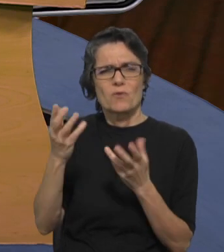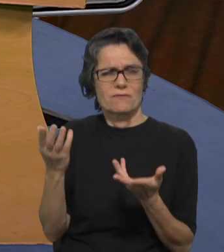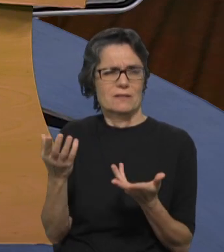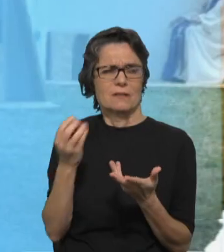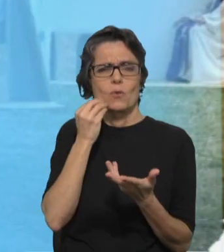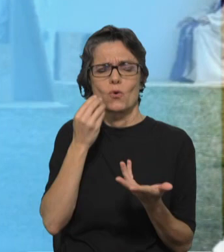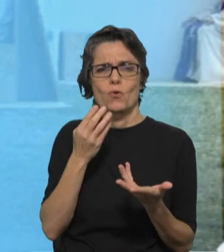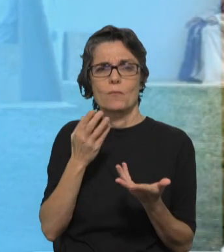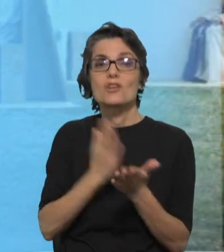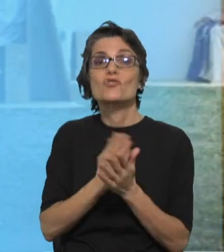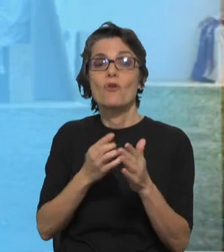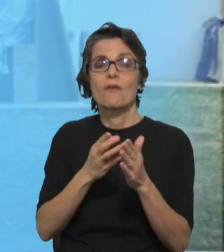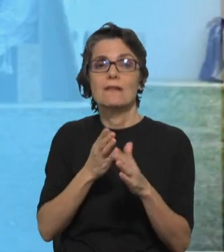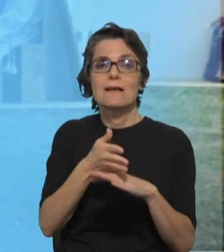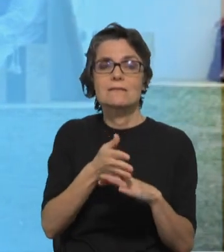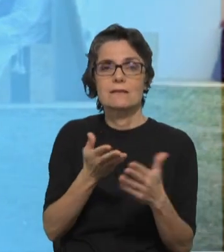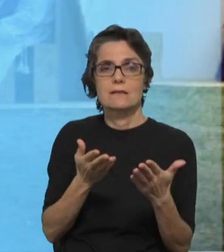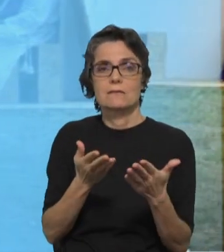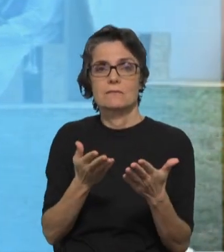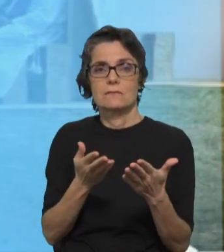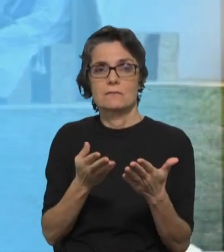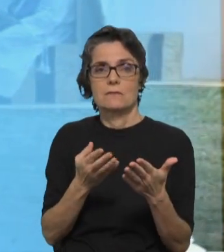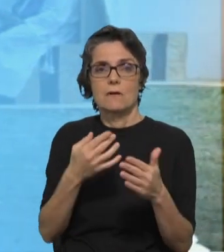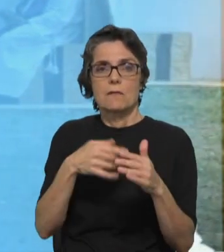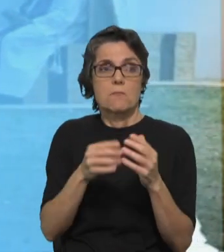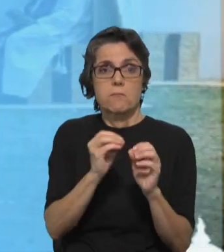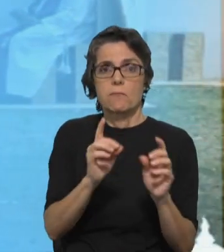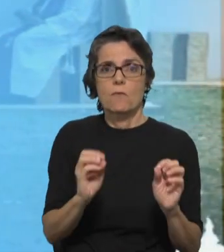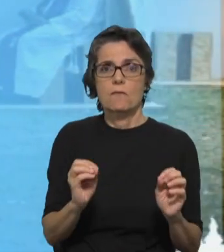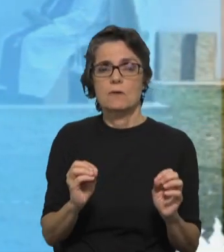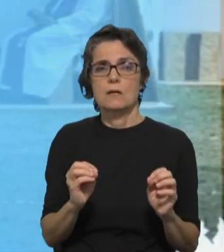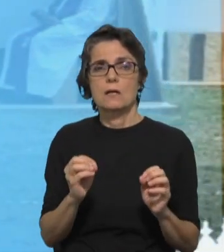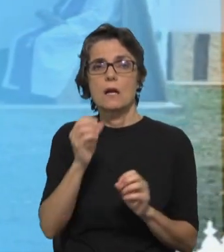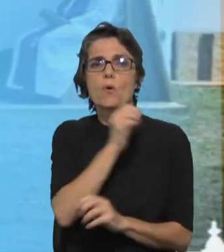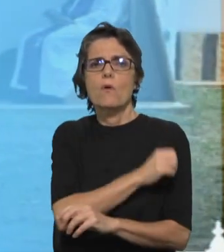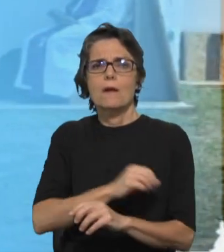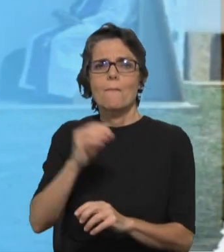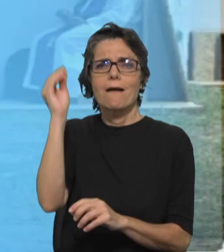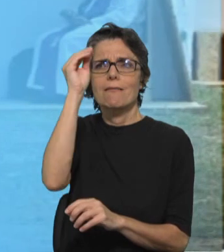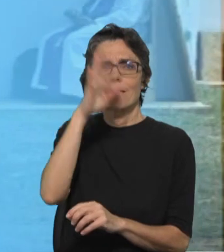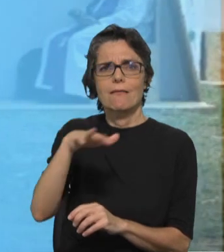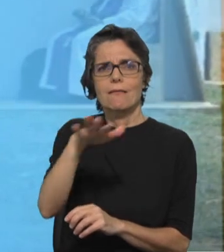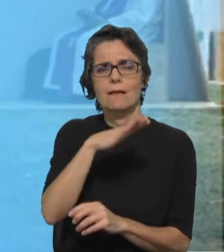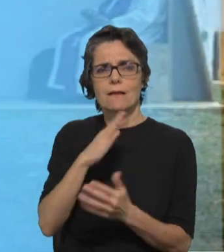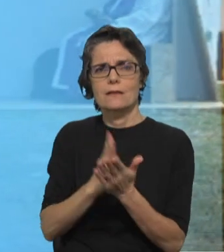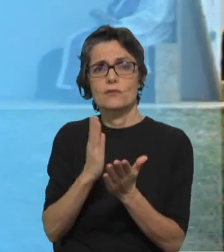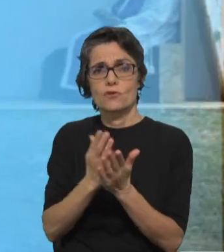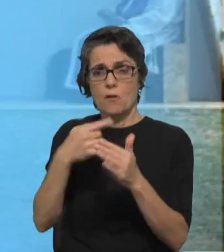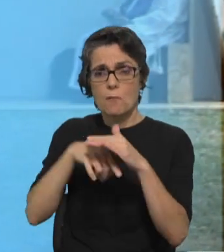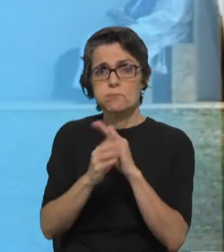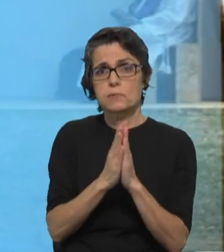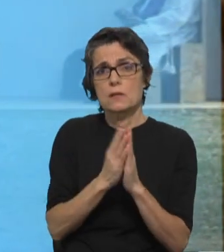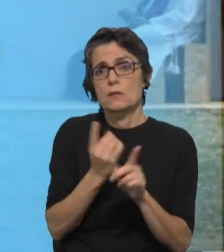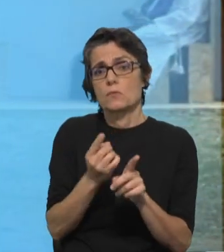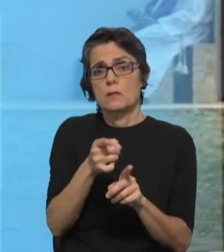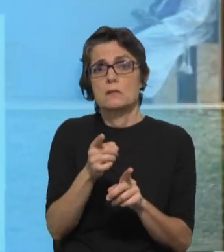à escolaridade. Os rapazes das aldeias iam para o seminário porque era a